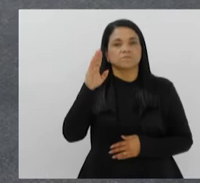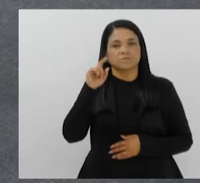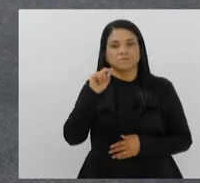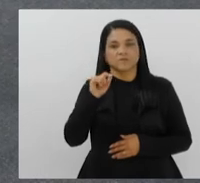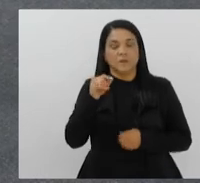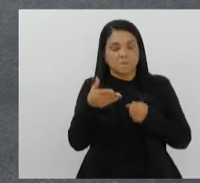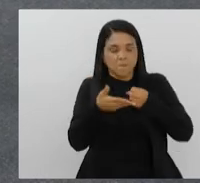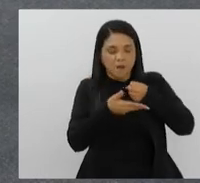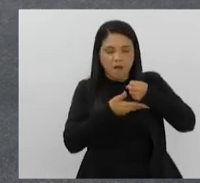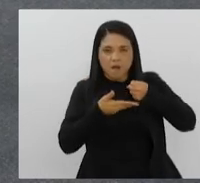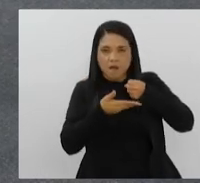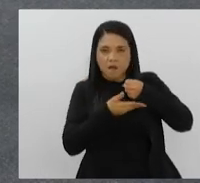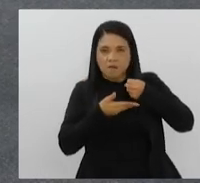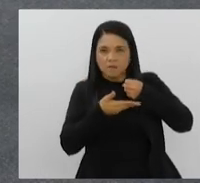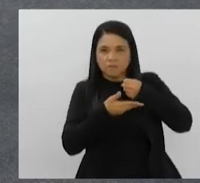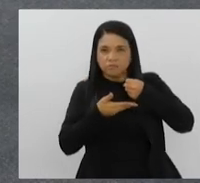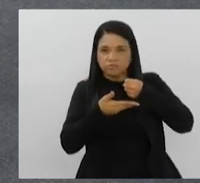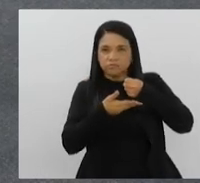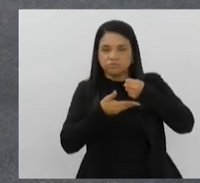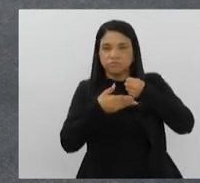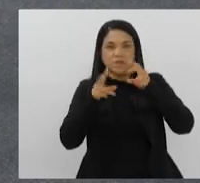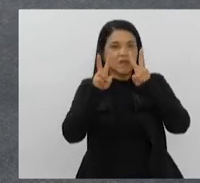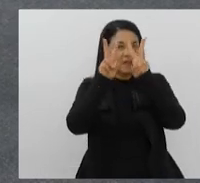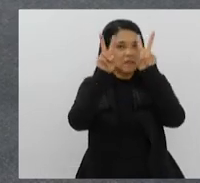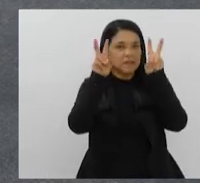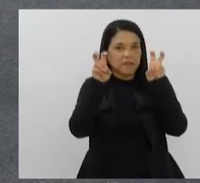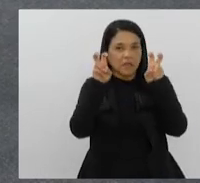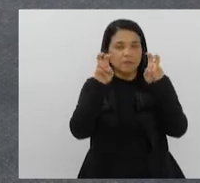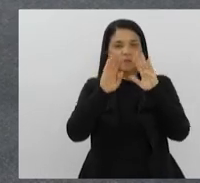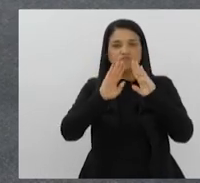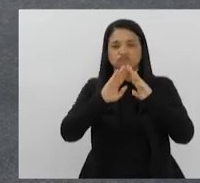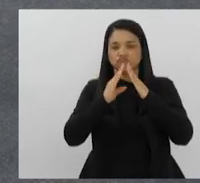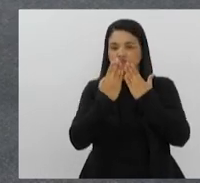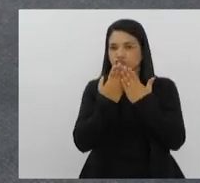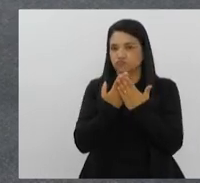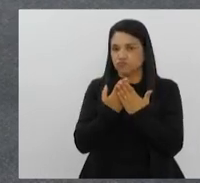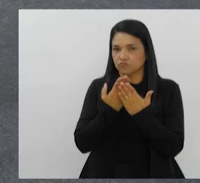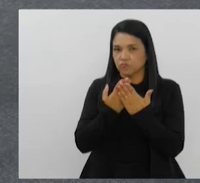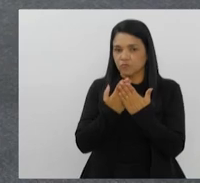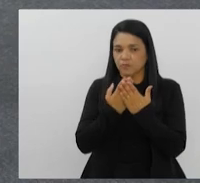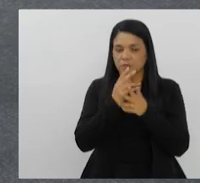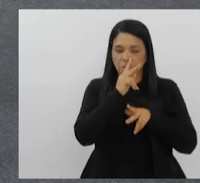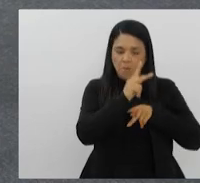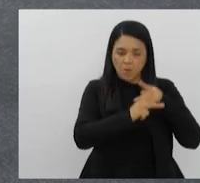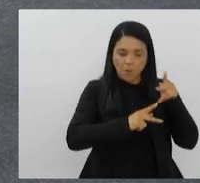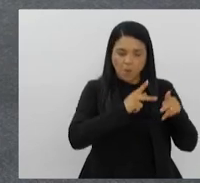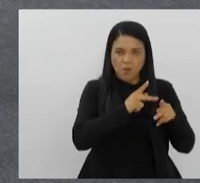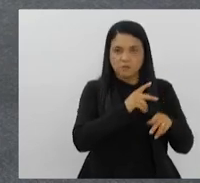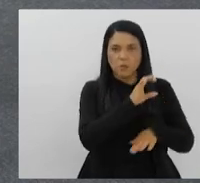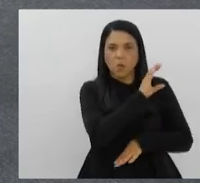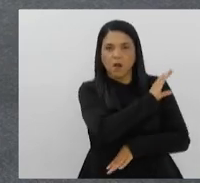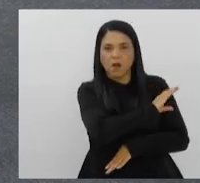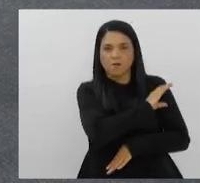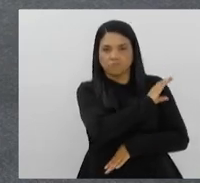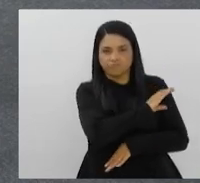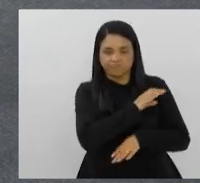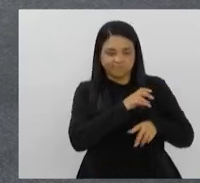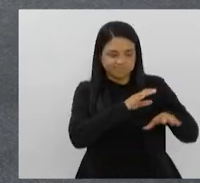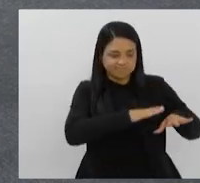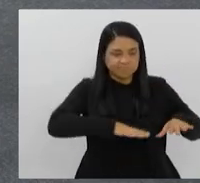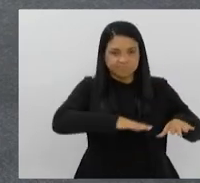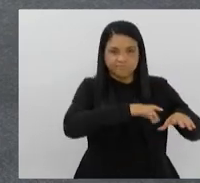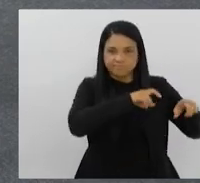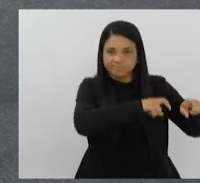por base esse tema da escolarização das populações do campo. Então, trazer